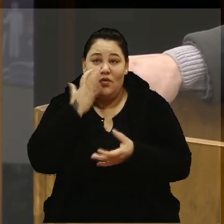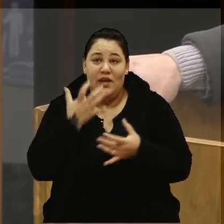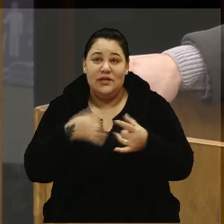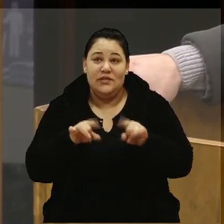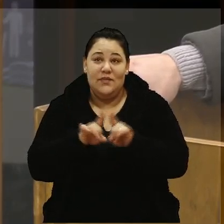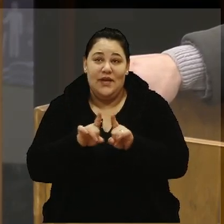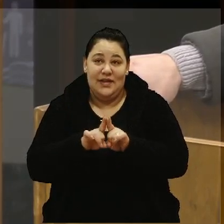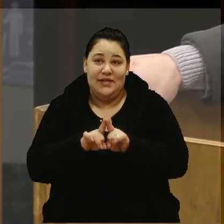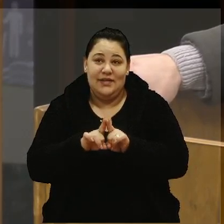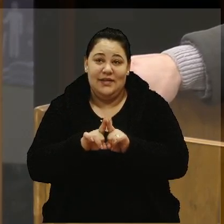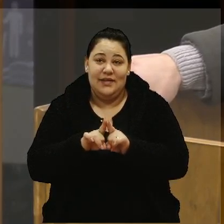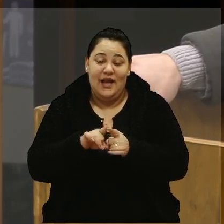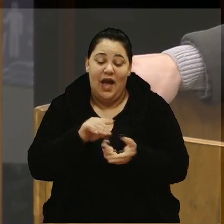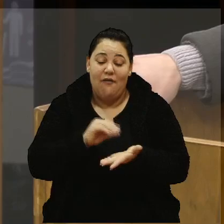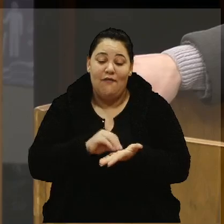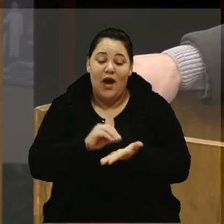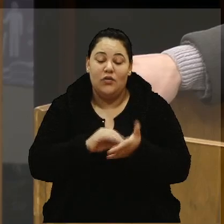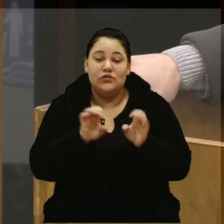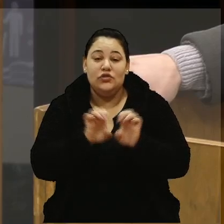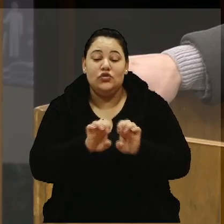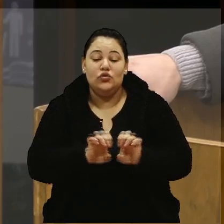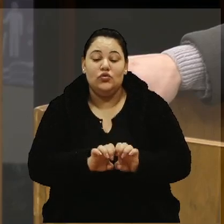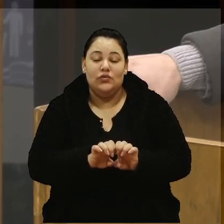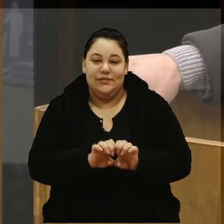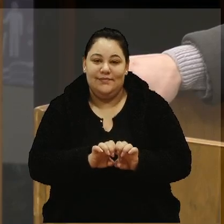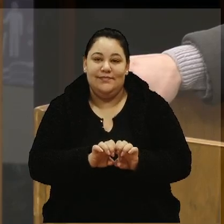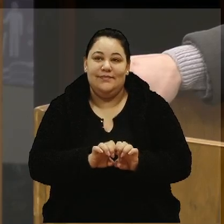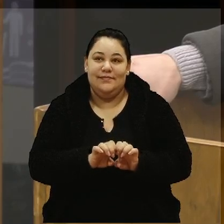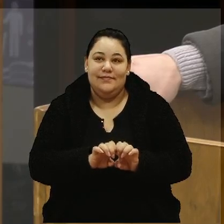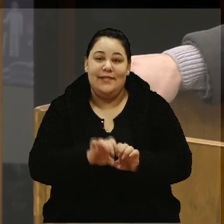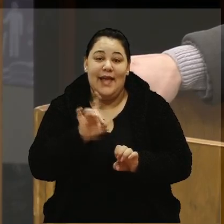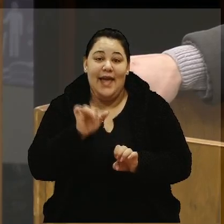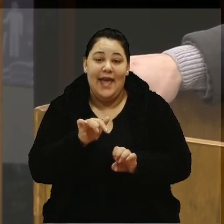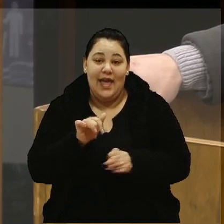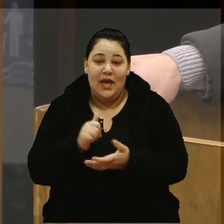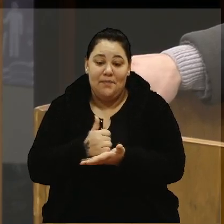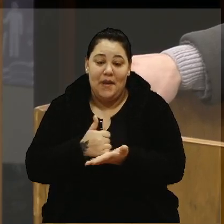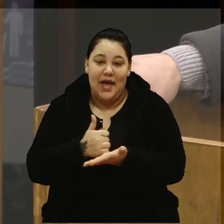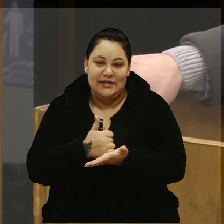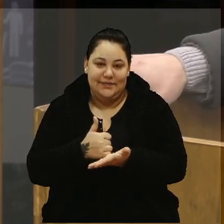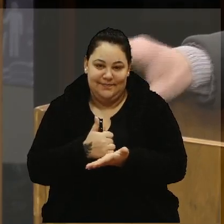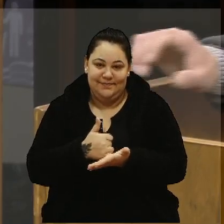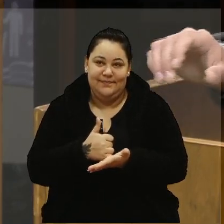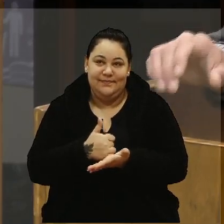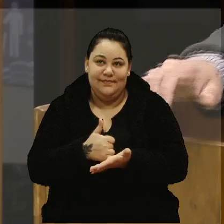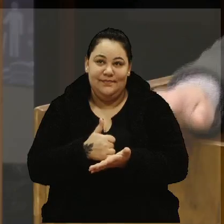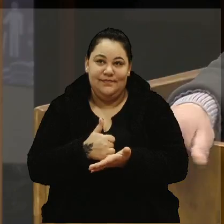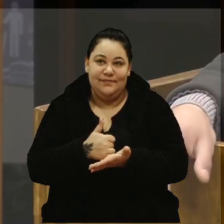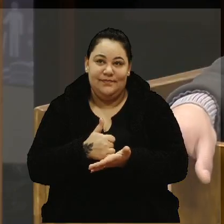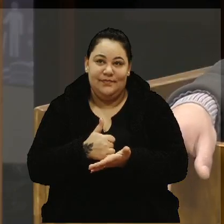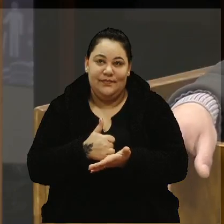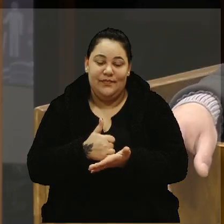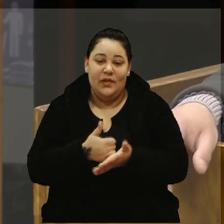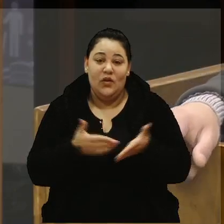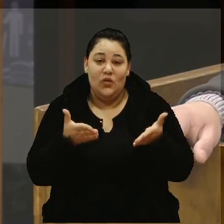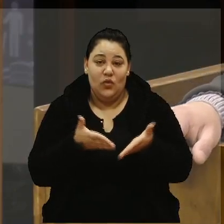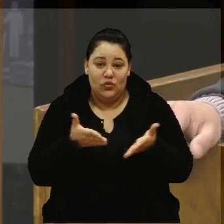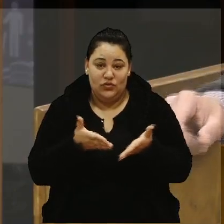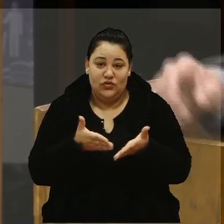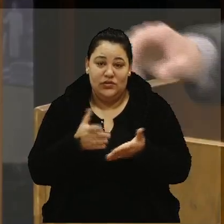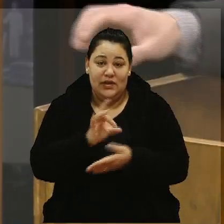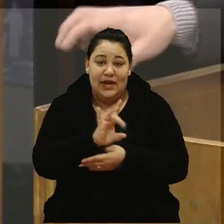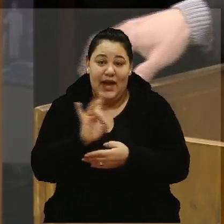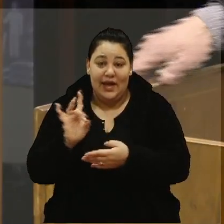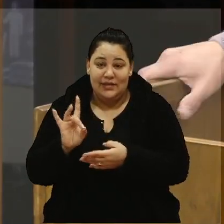é a falta de estrutura familiar, é a base. Hoje, de cada 10 casais, vamos colocar aí